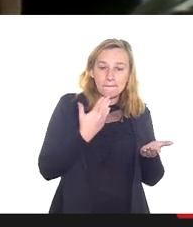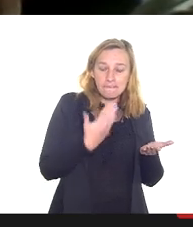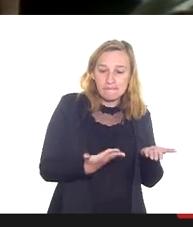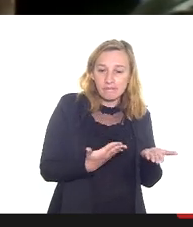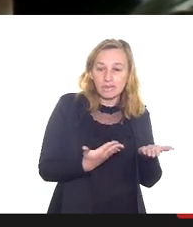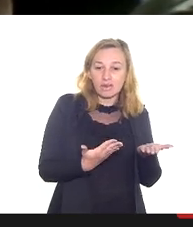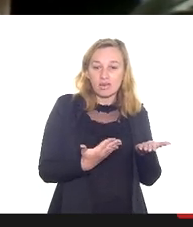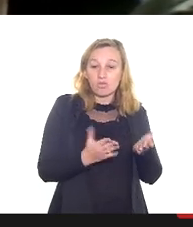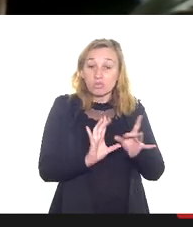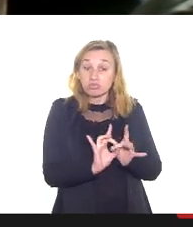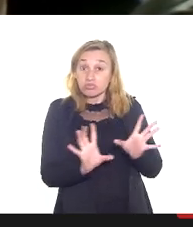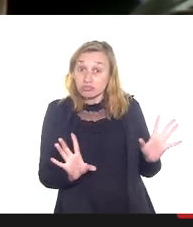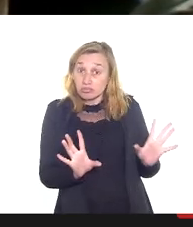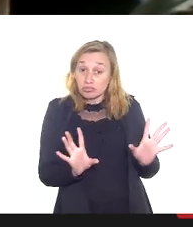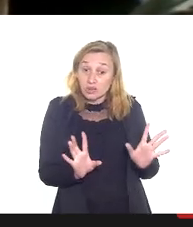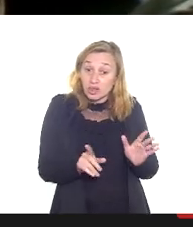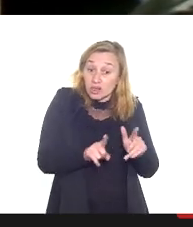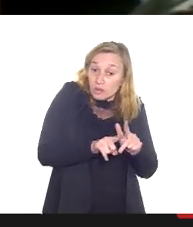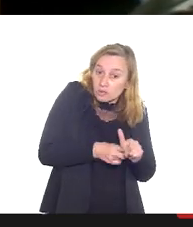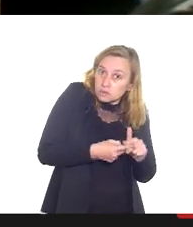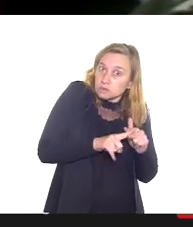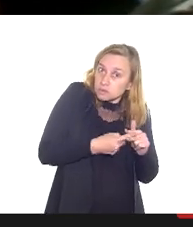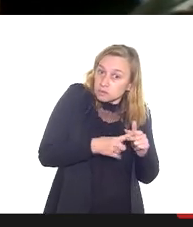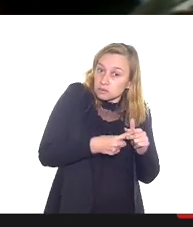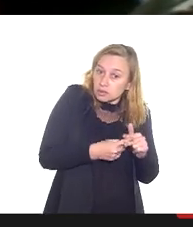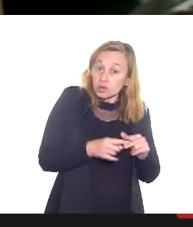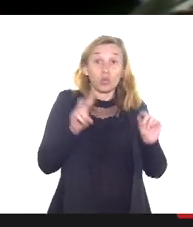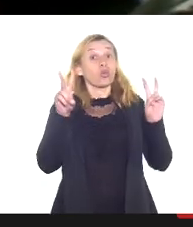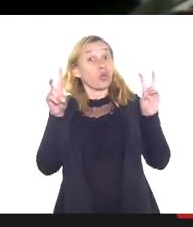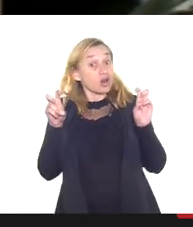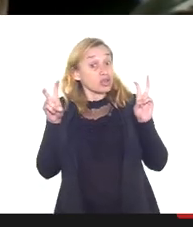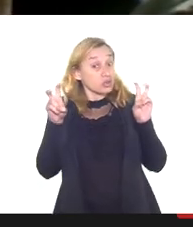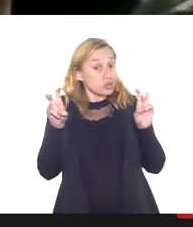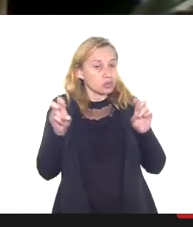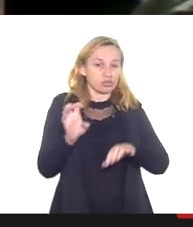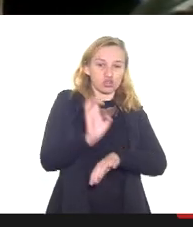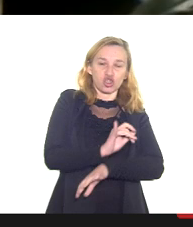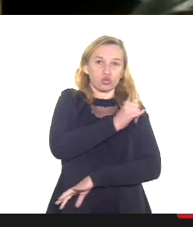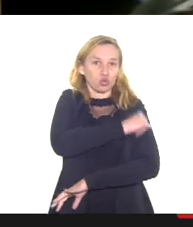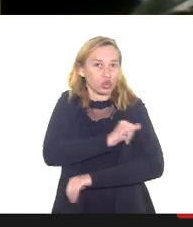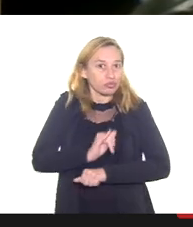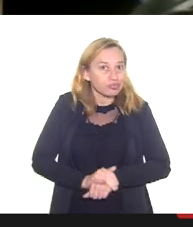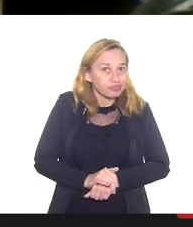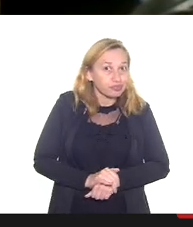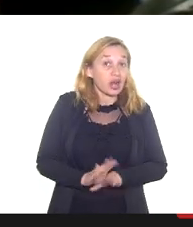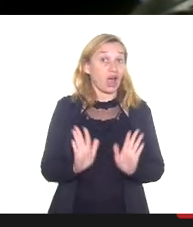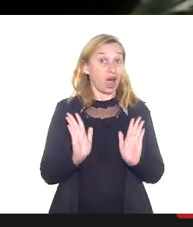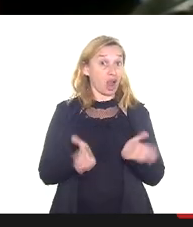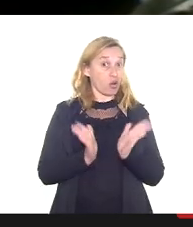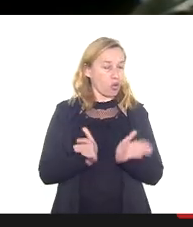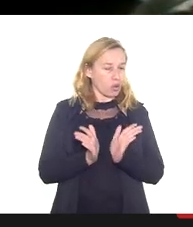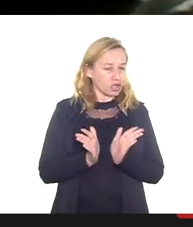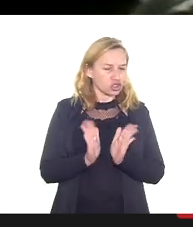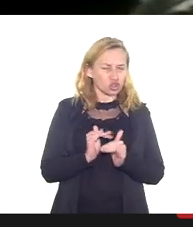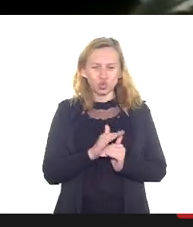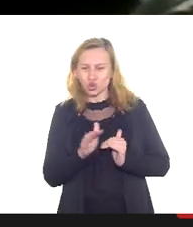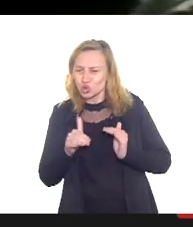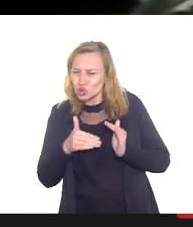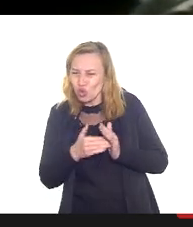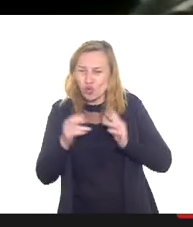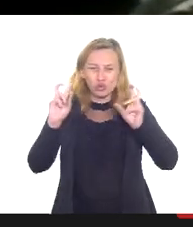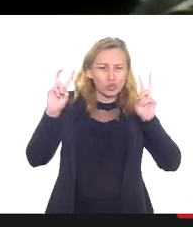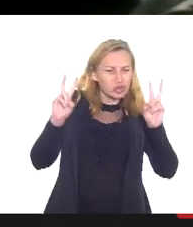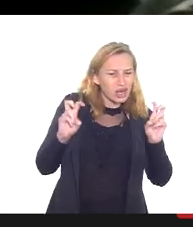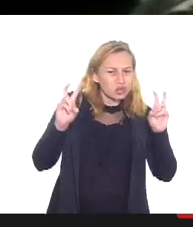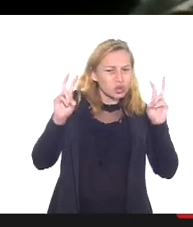uma deliberação que regule a situação para o Estado do Rio. Agora, todas as